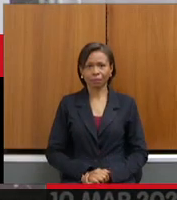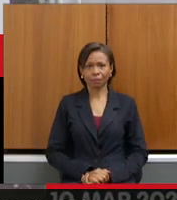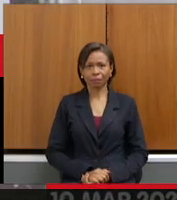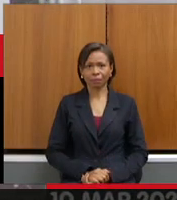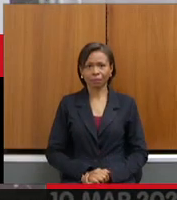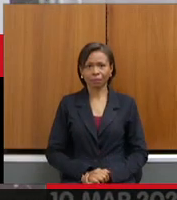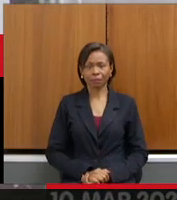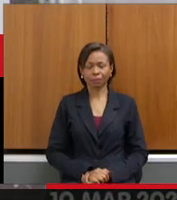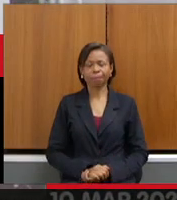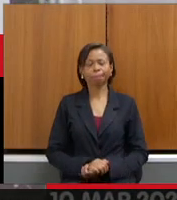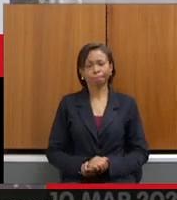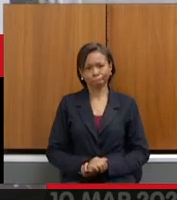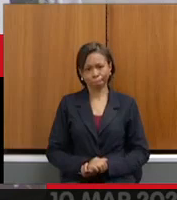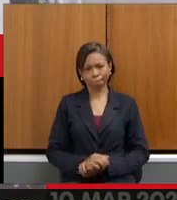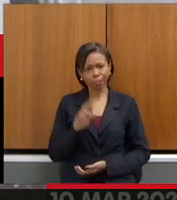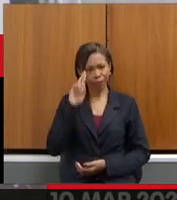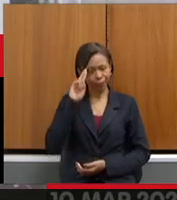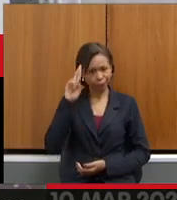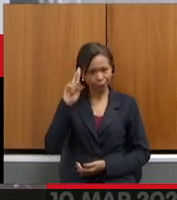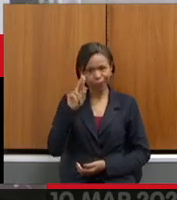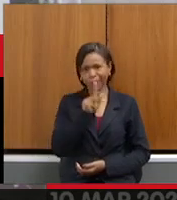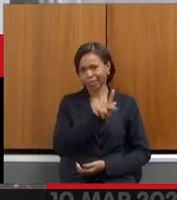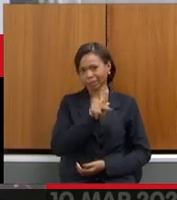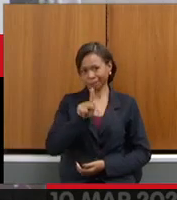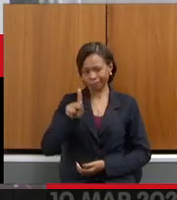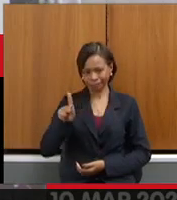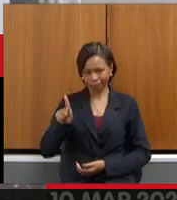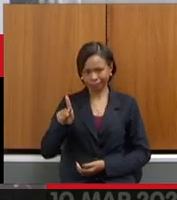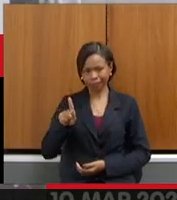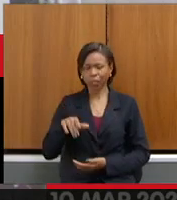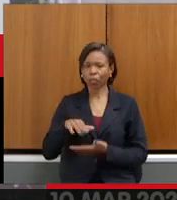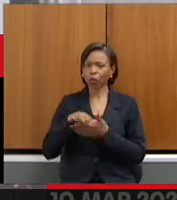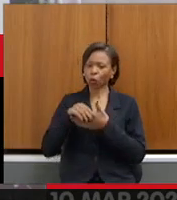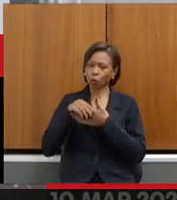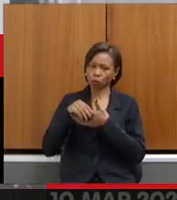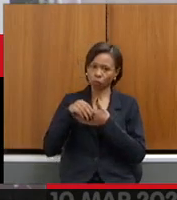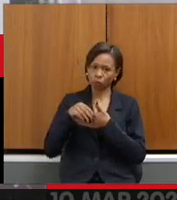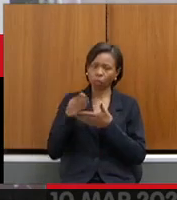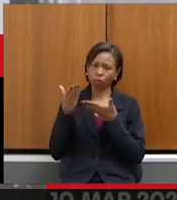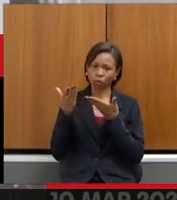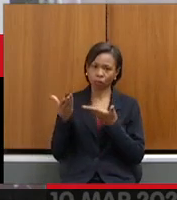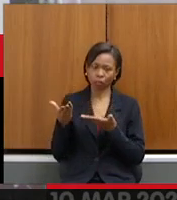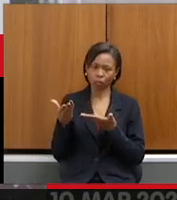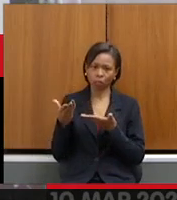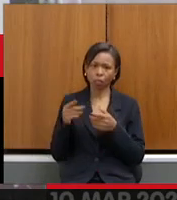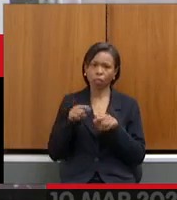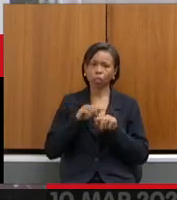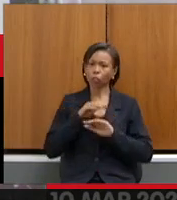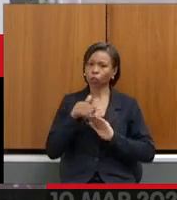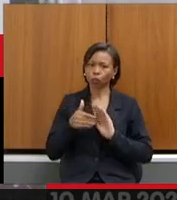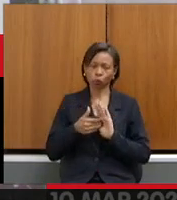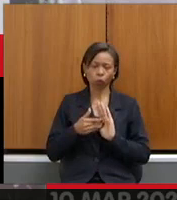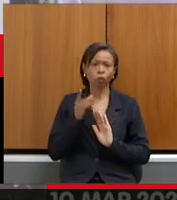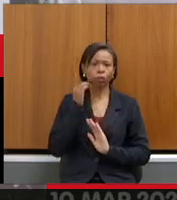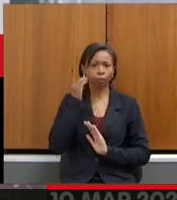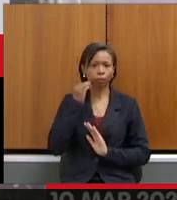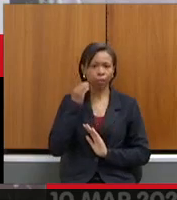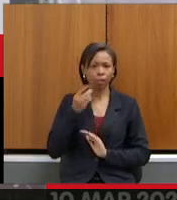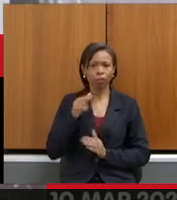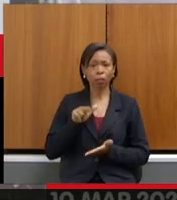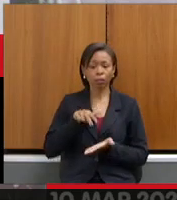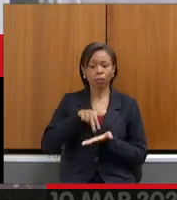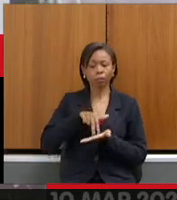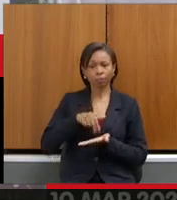o seu presente e compensava o silêncio nome de todos os deputados e deputadas que estão aqui presencialmente